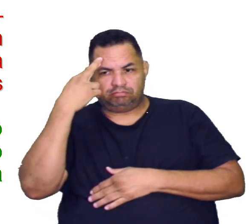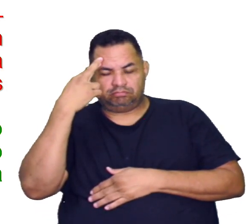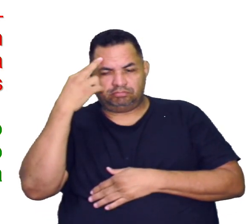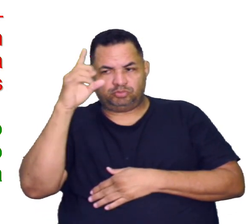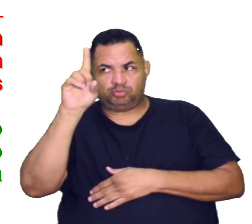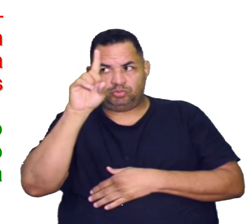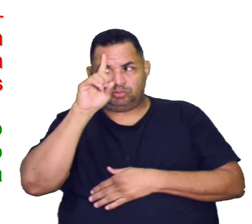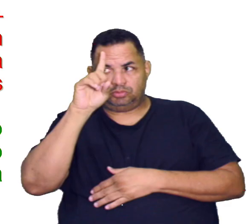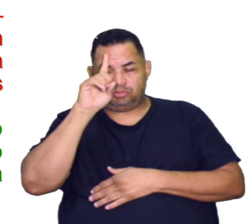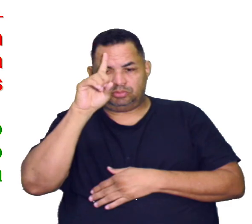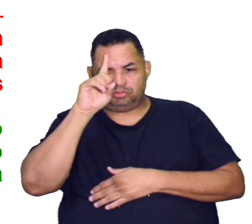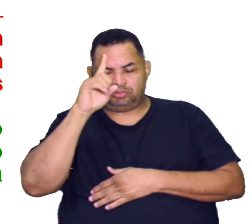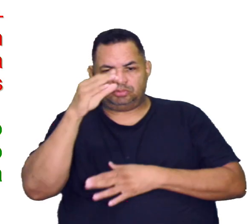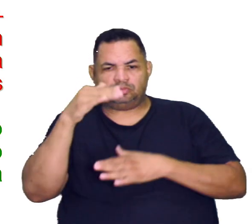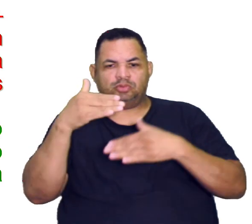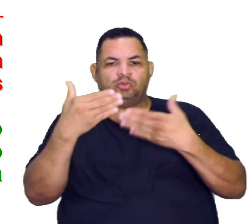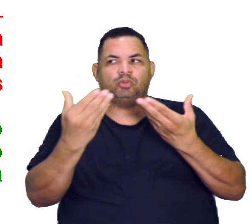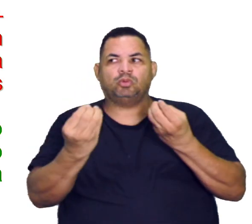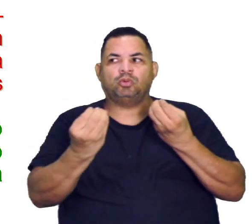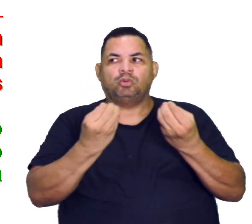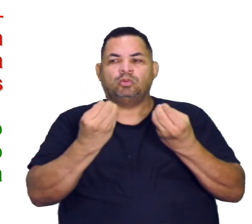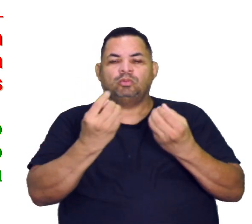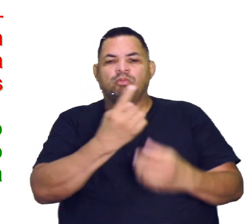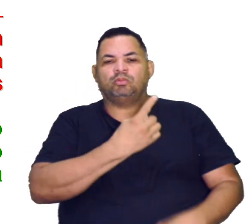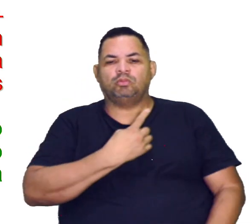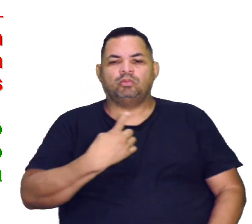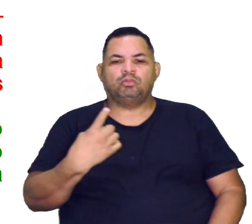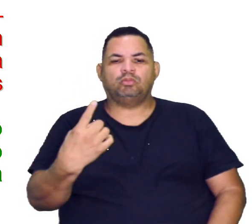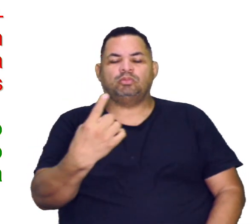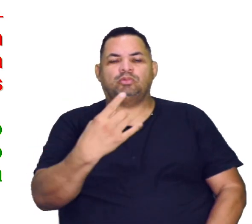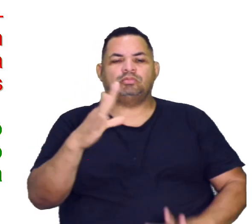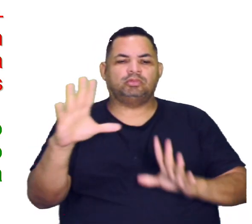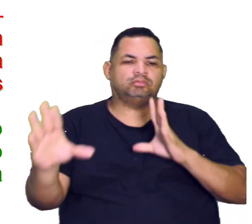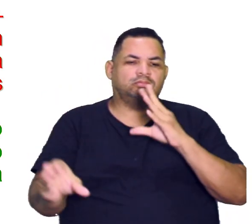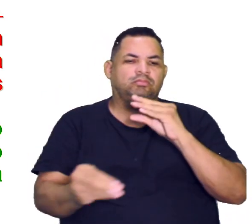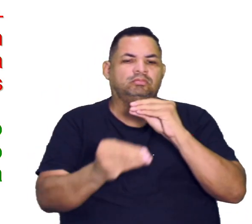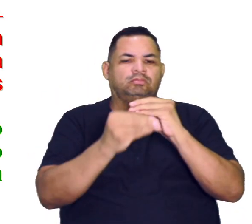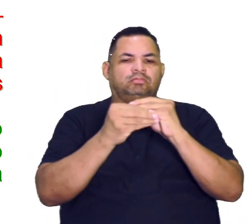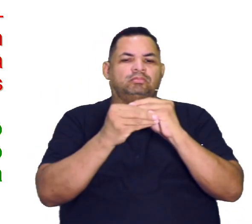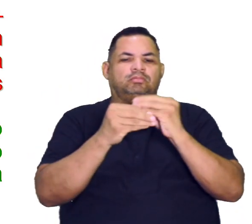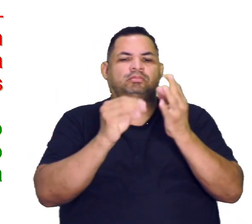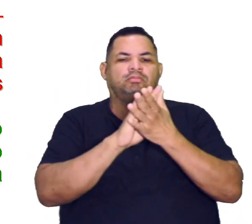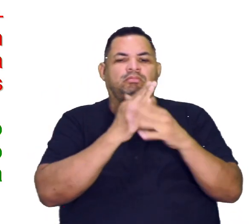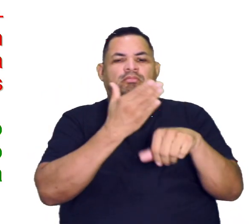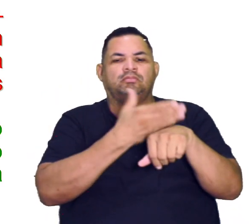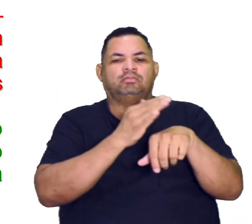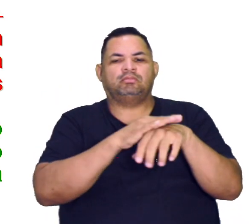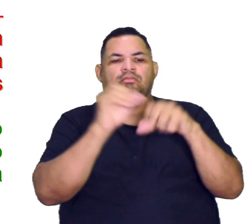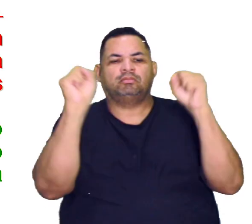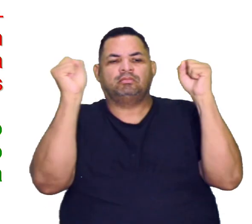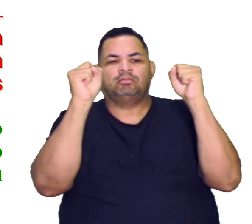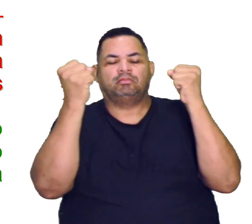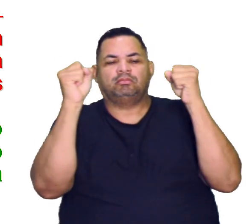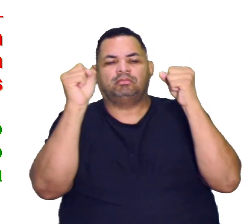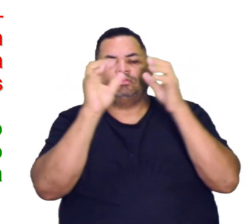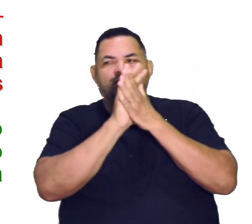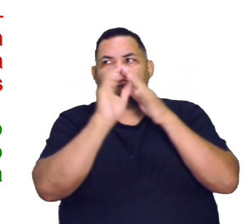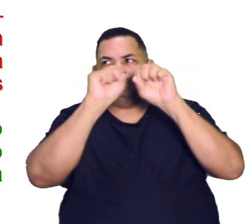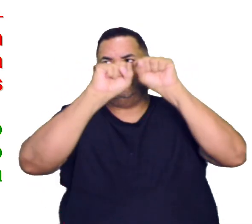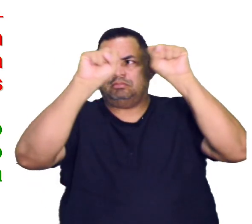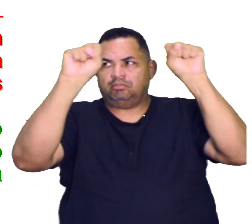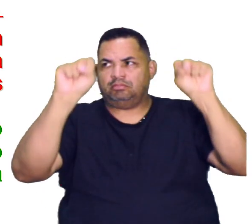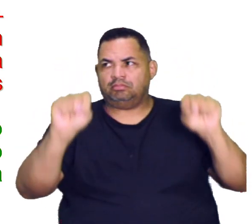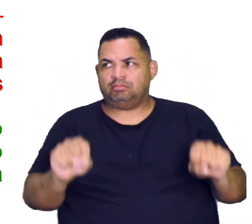diária sobre como que nós podemos incorporar aí mais atividade física sistematizada,